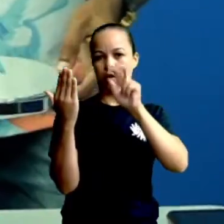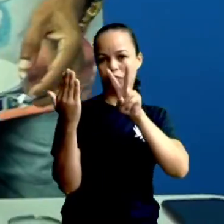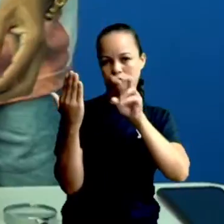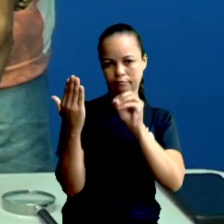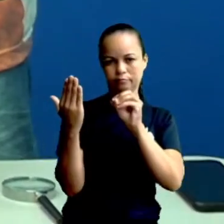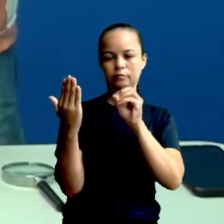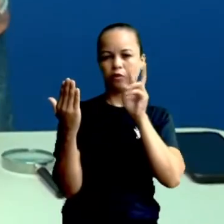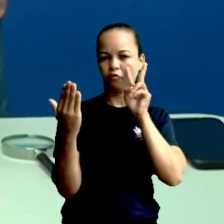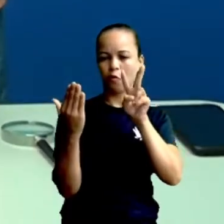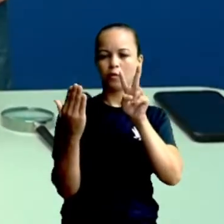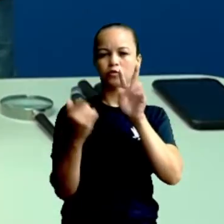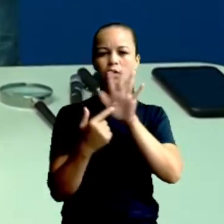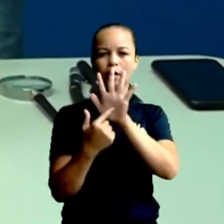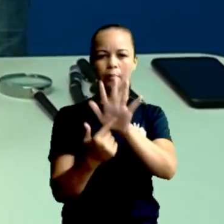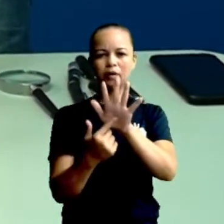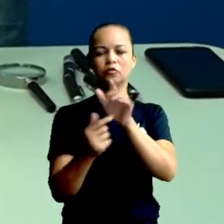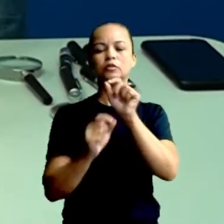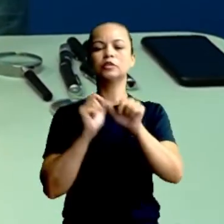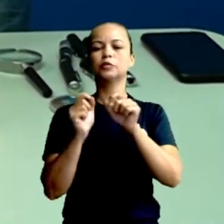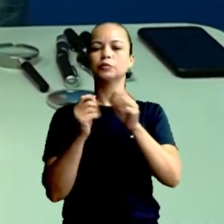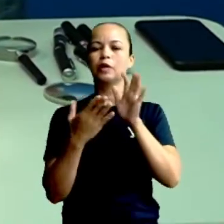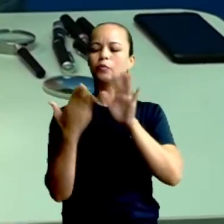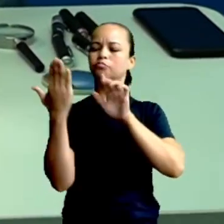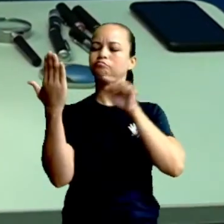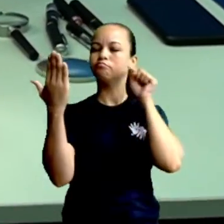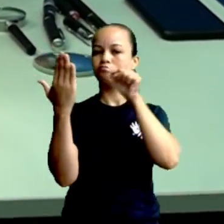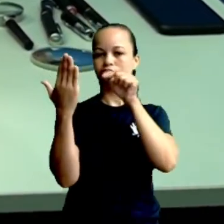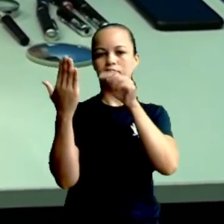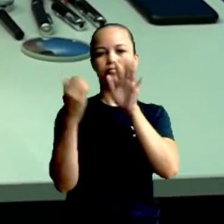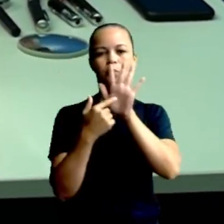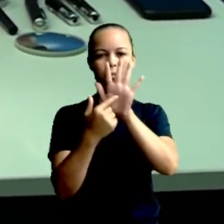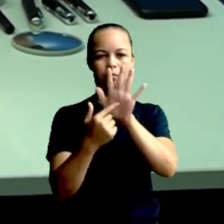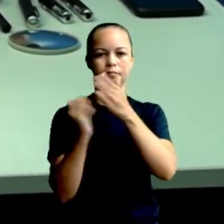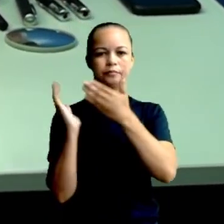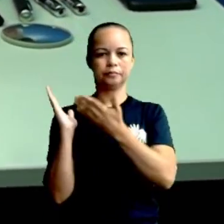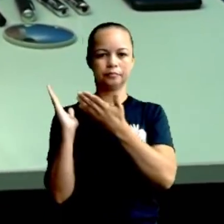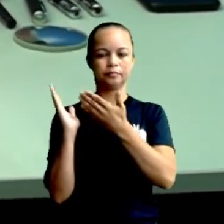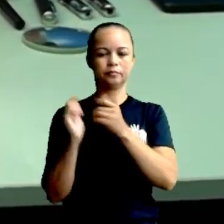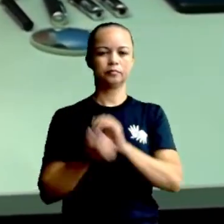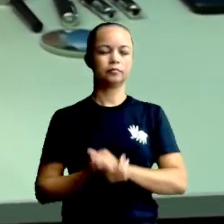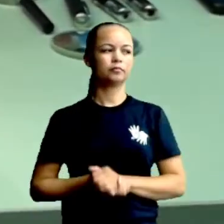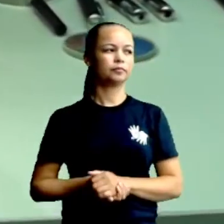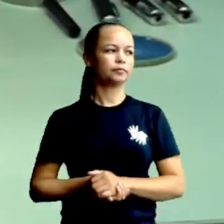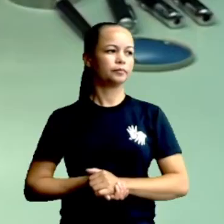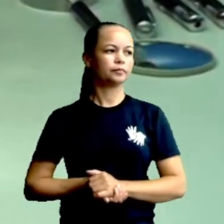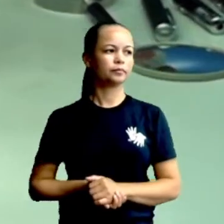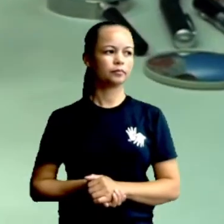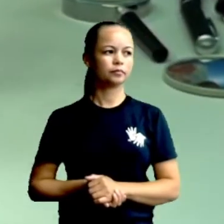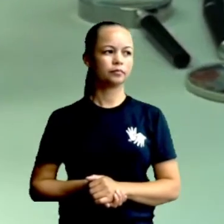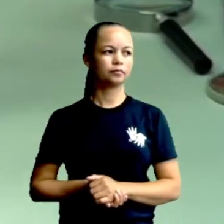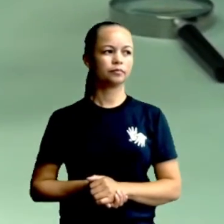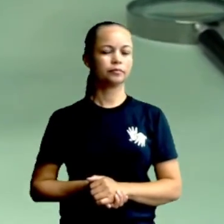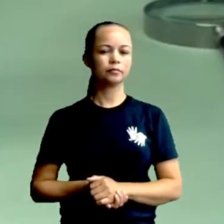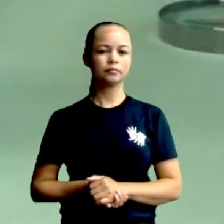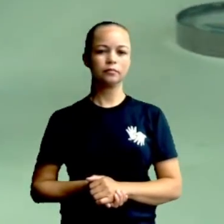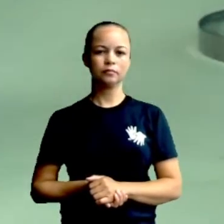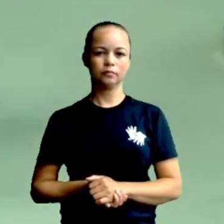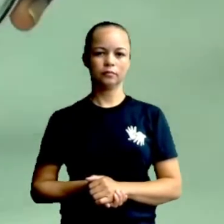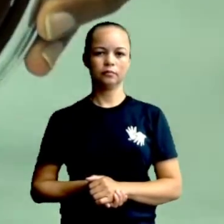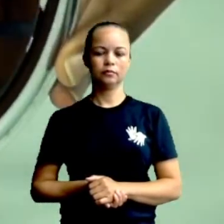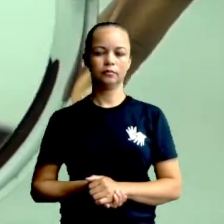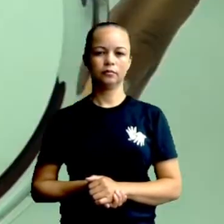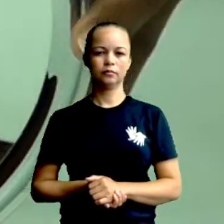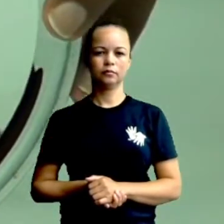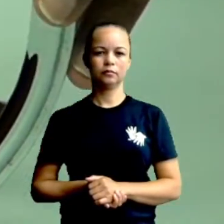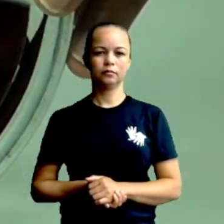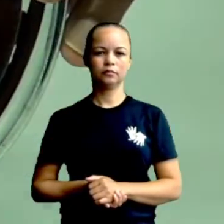Rapidinho, vou mostrar aqui rapidinho para vocês, um espelho côncavo. Ó, foca aqui, por favor, produção. Tá